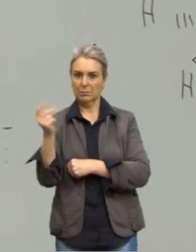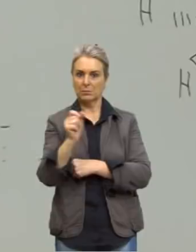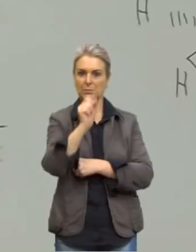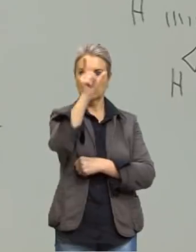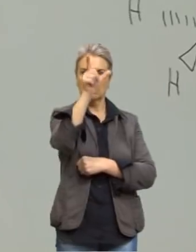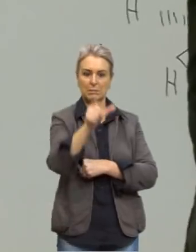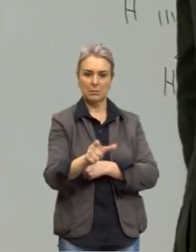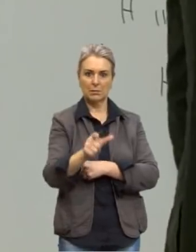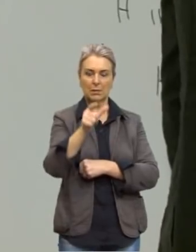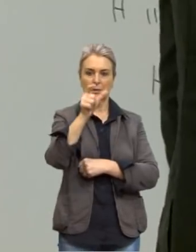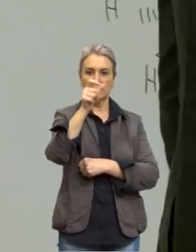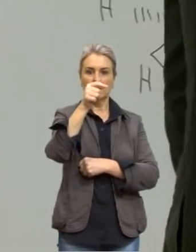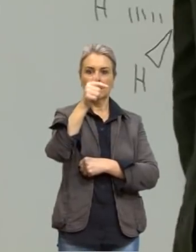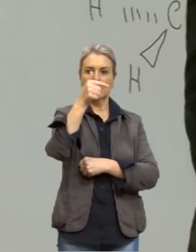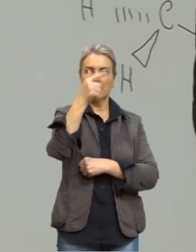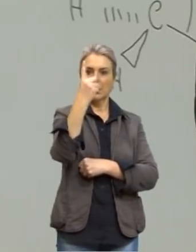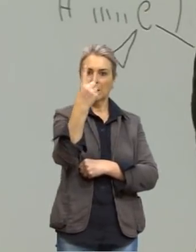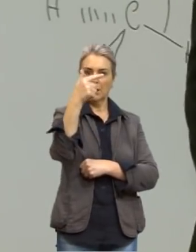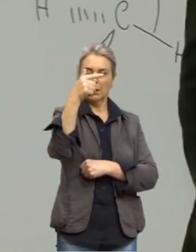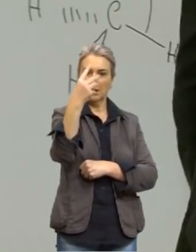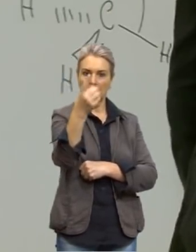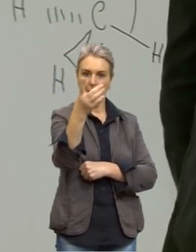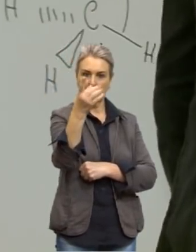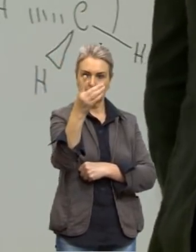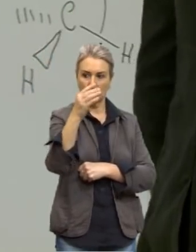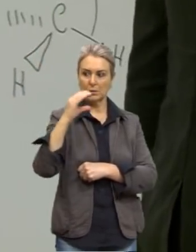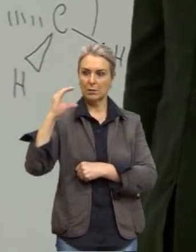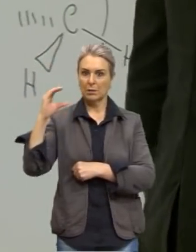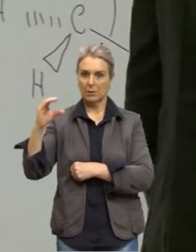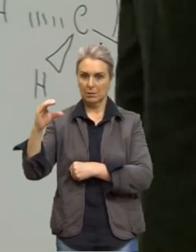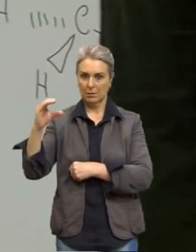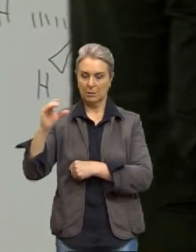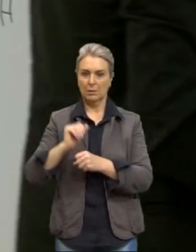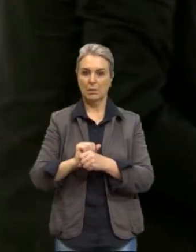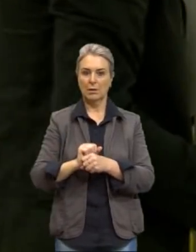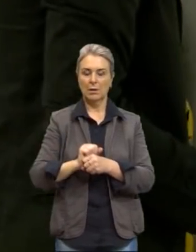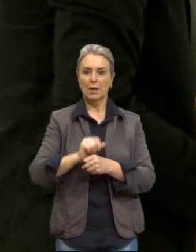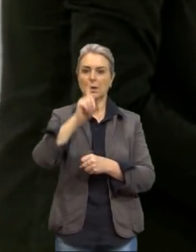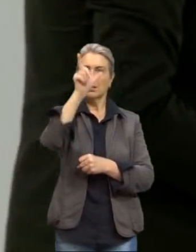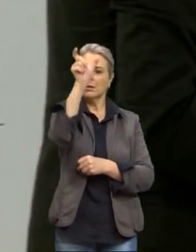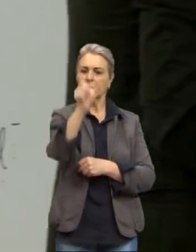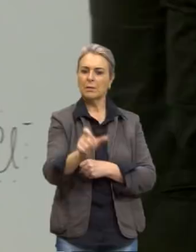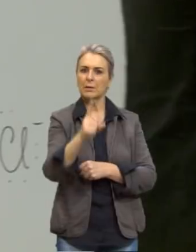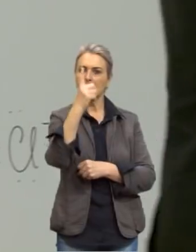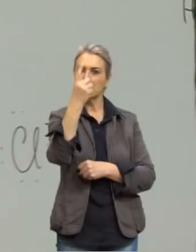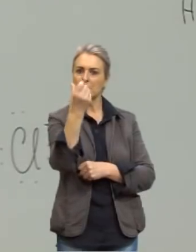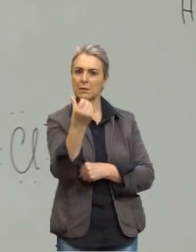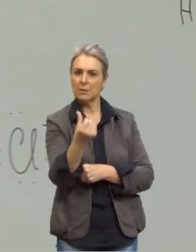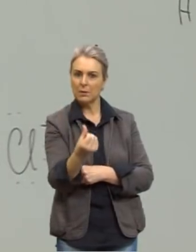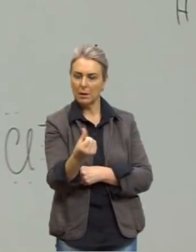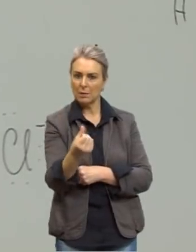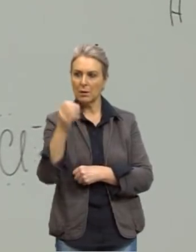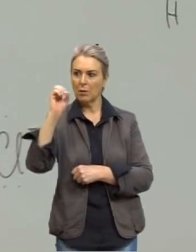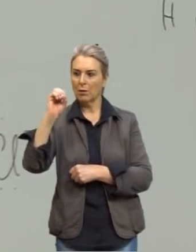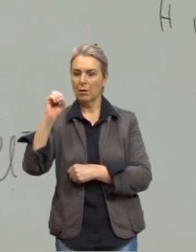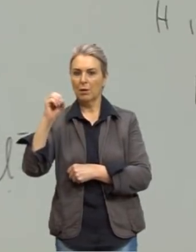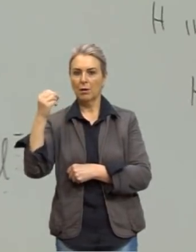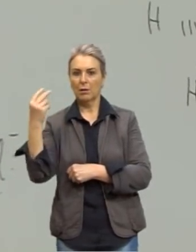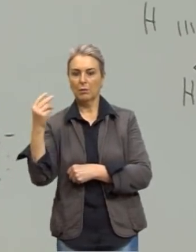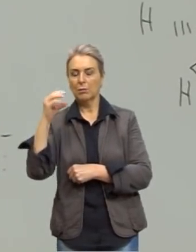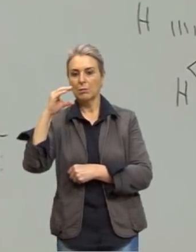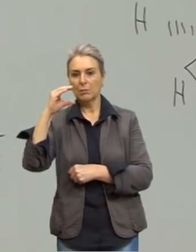família 14 que é o carbono outro que tá na família 16 que o oxigênio da tabela periódica a eletronegatividade